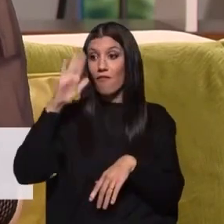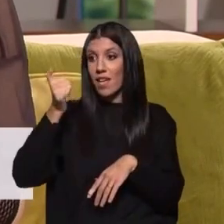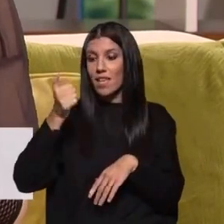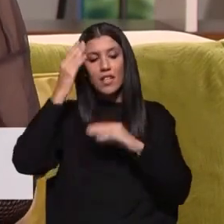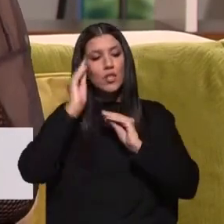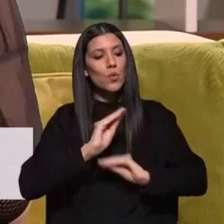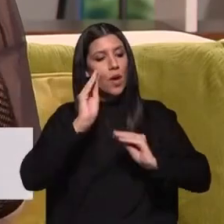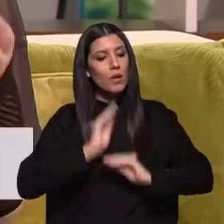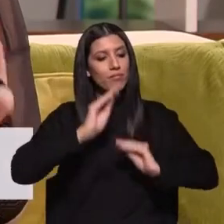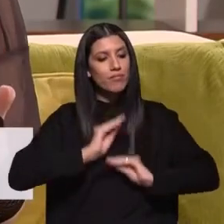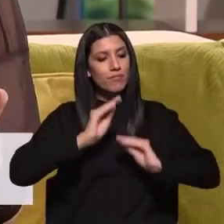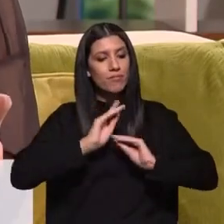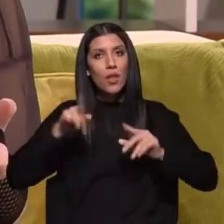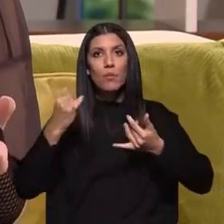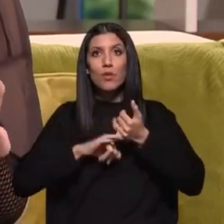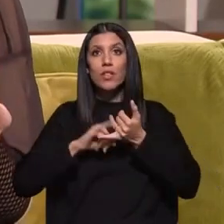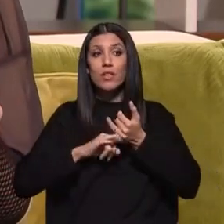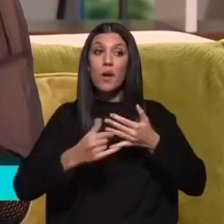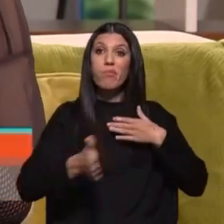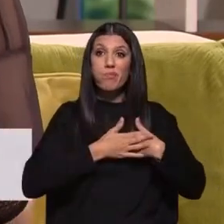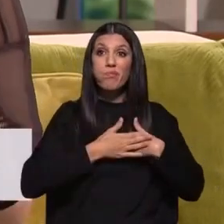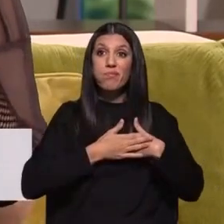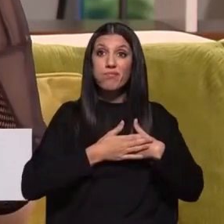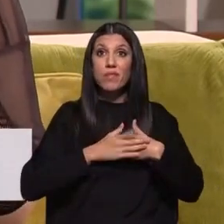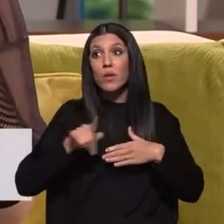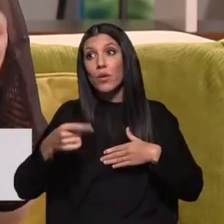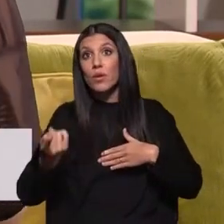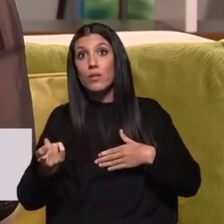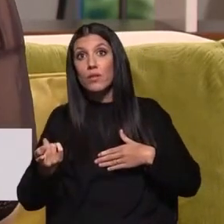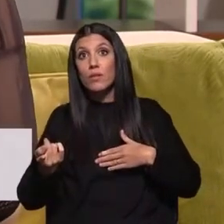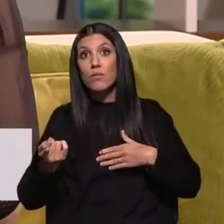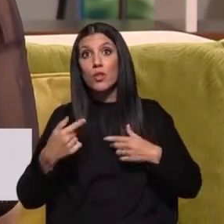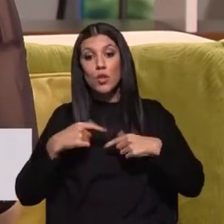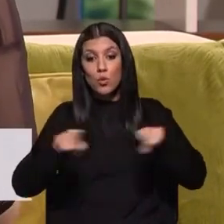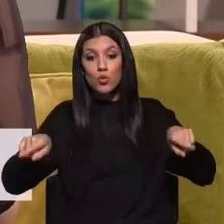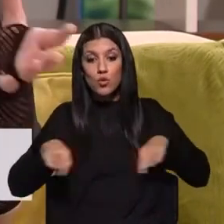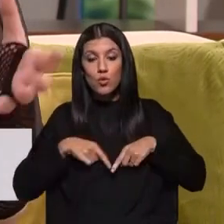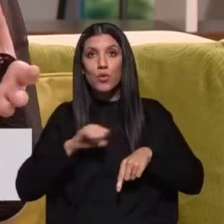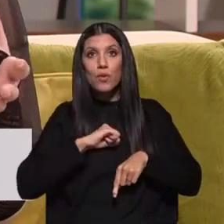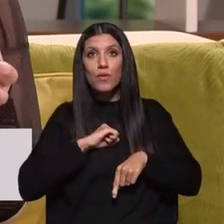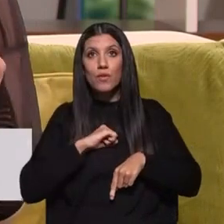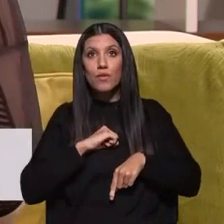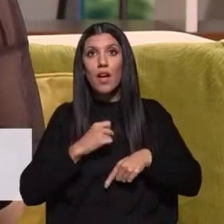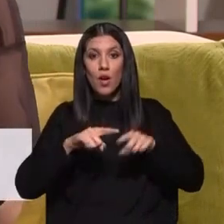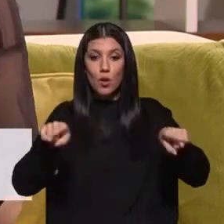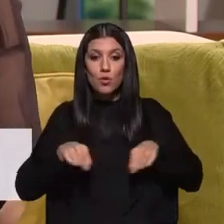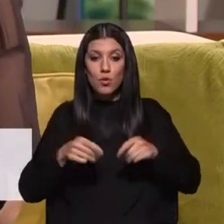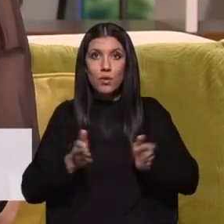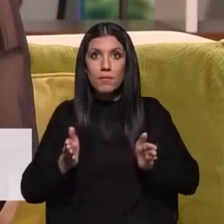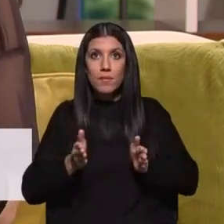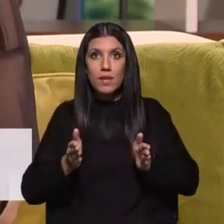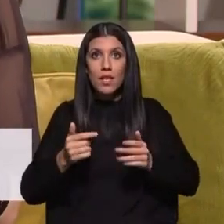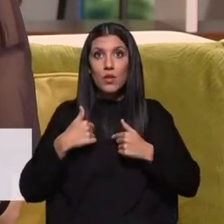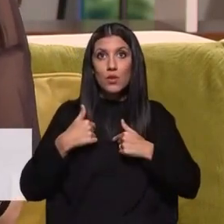E depois a associação acabou por fechar e então eu fui para o meu próprio estúdio e agora somos um pequeno estúdio comigo e com